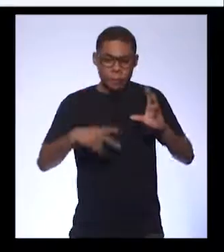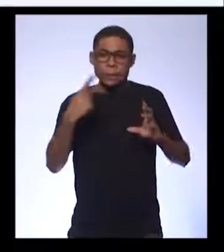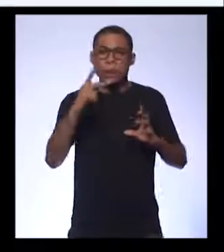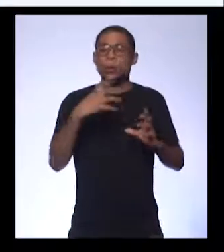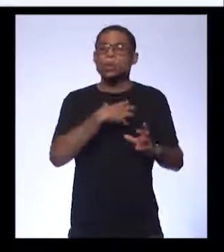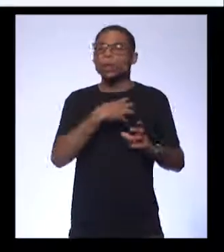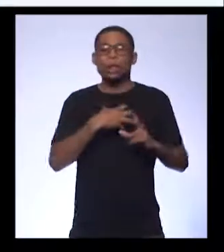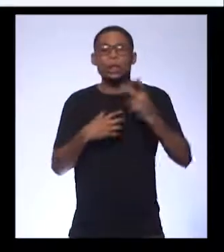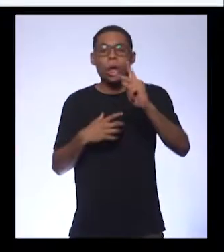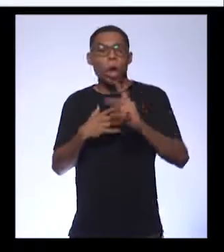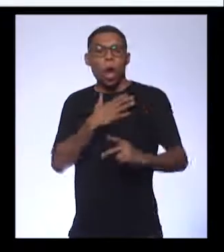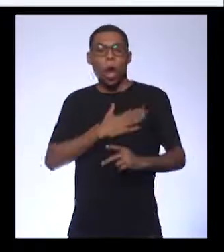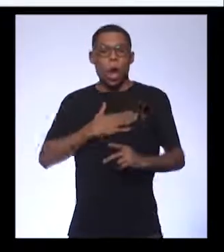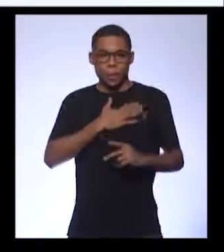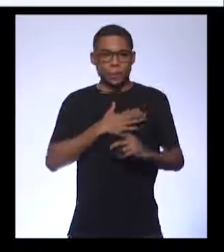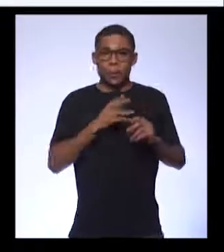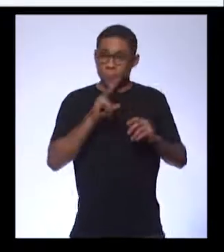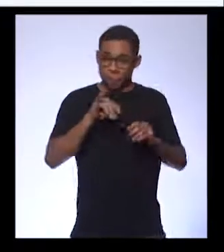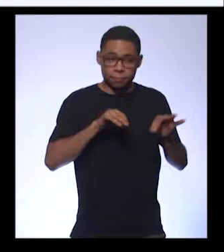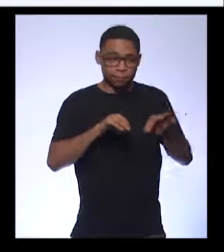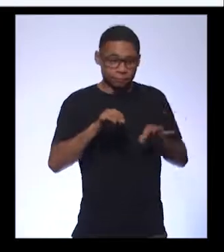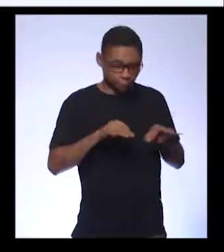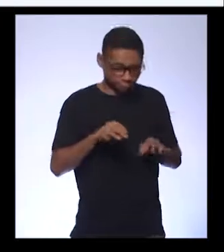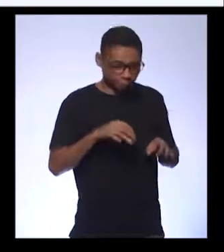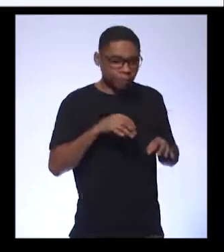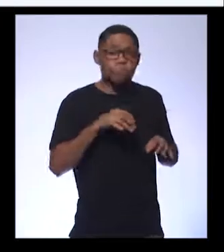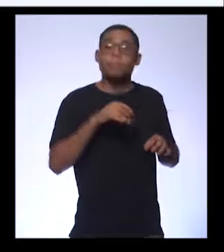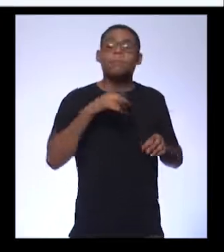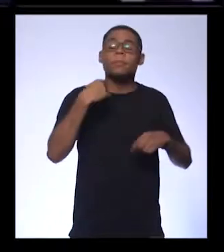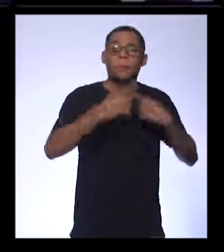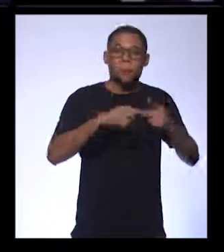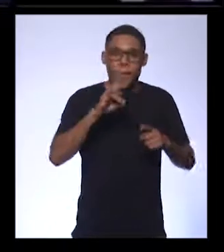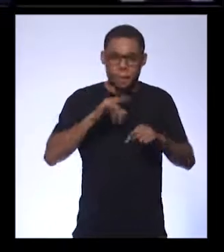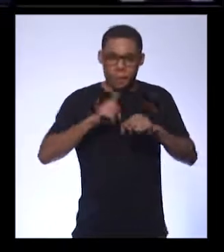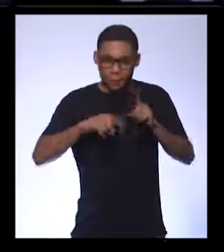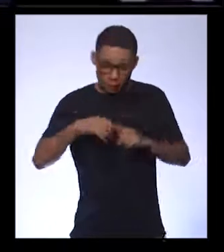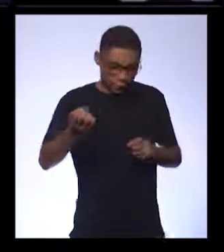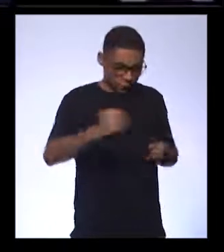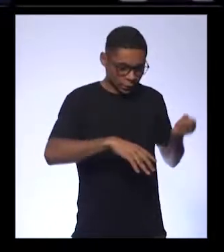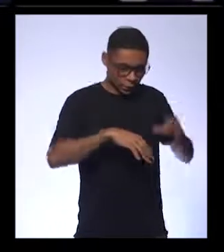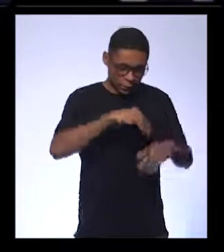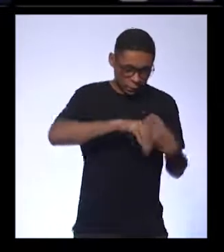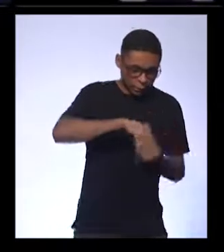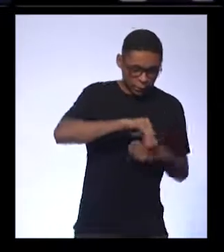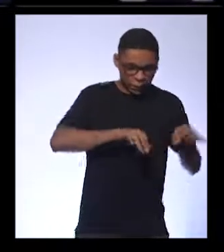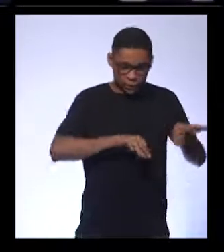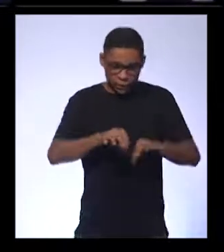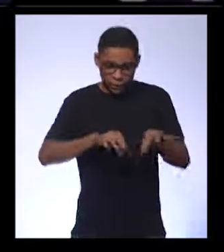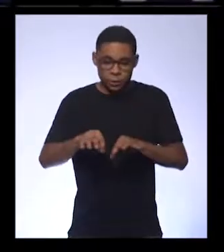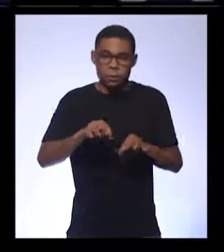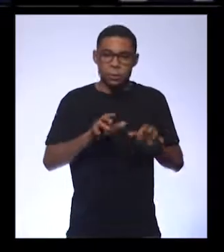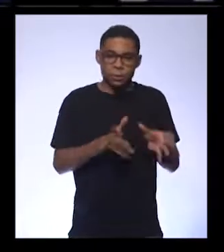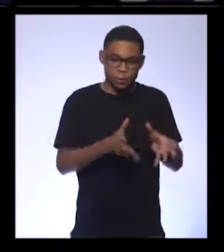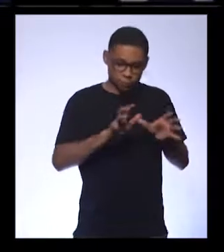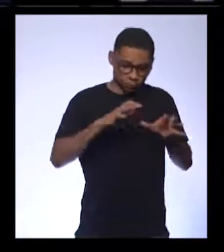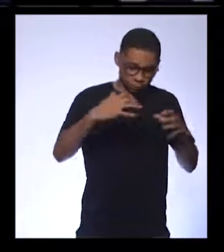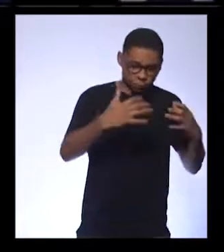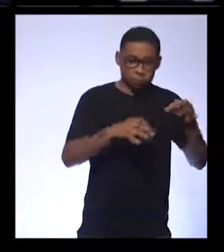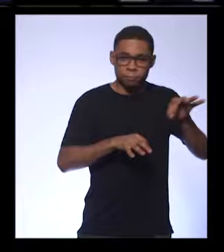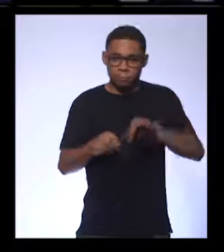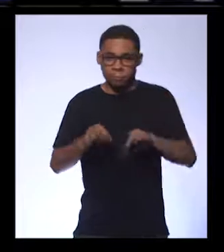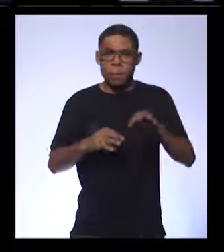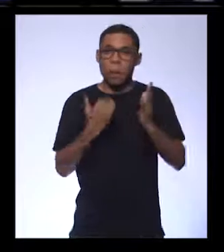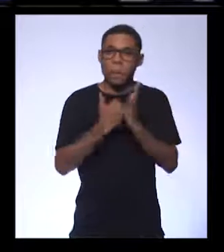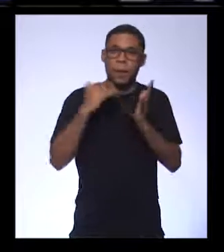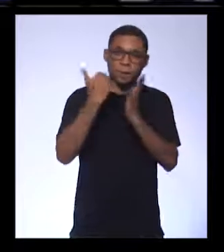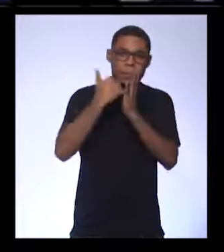Né, conforme vocês comentaram. E depois a gente passa pela materialidade, e depois a gente passa pela materialidade, e depois a gente